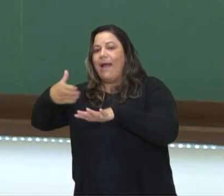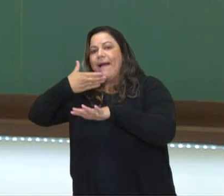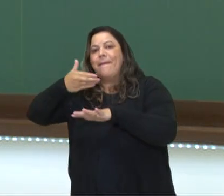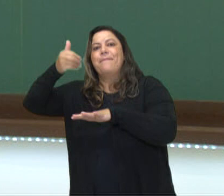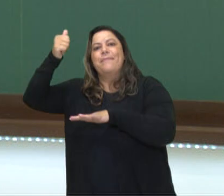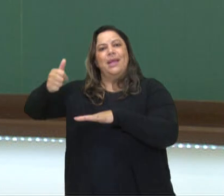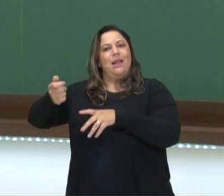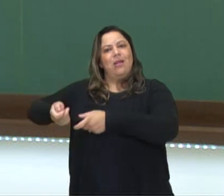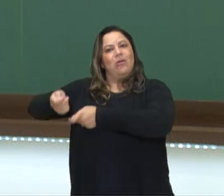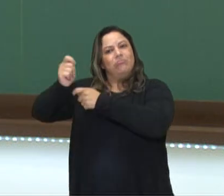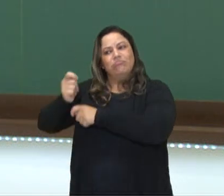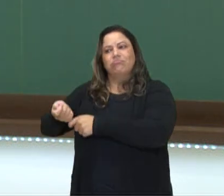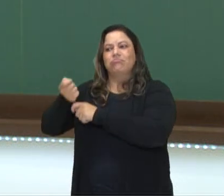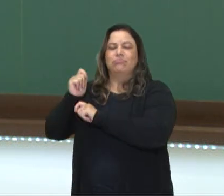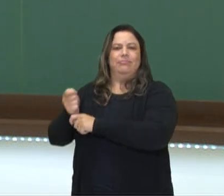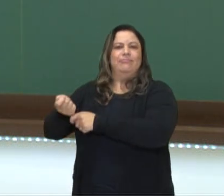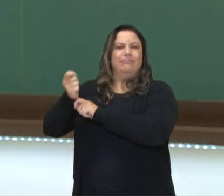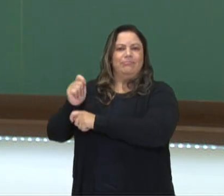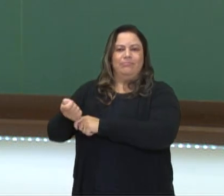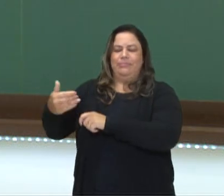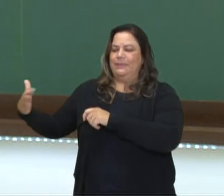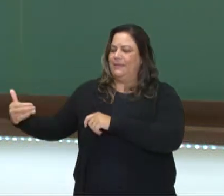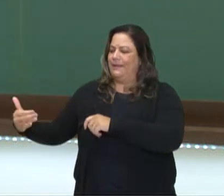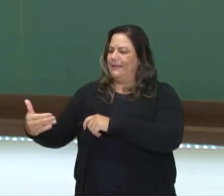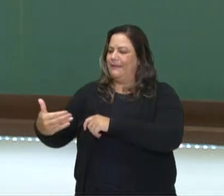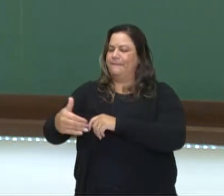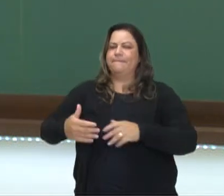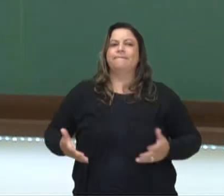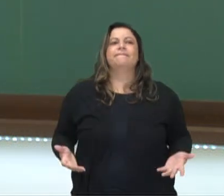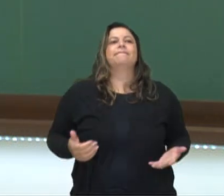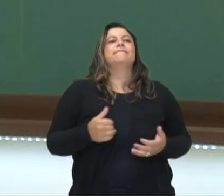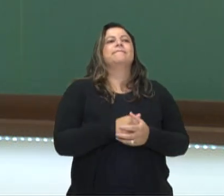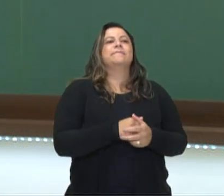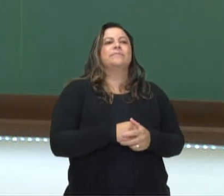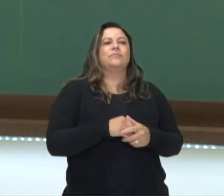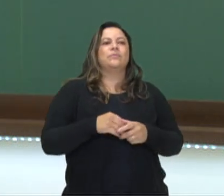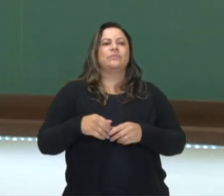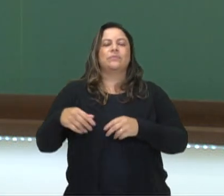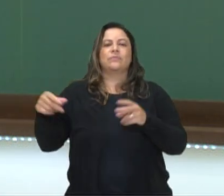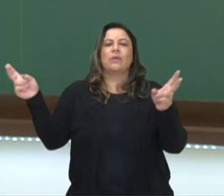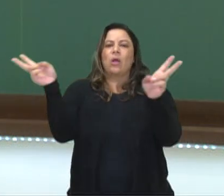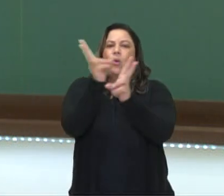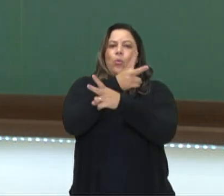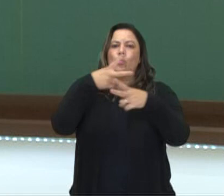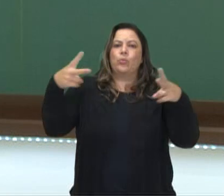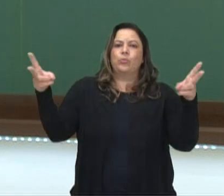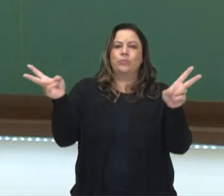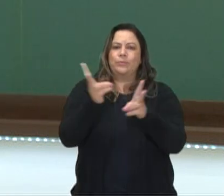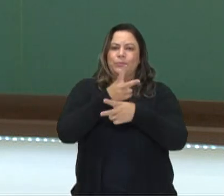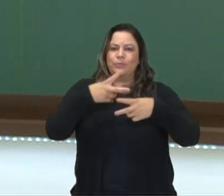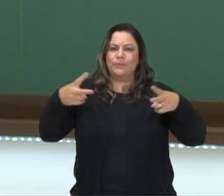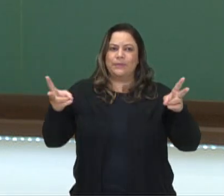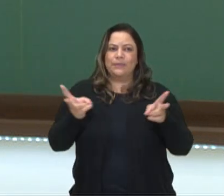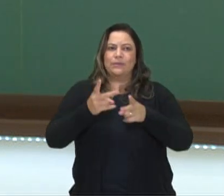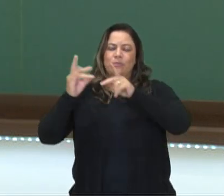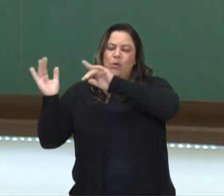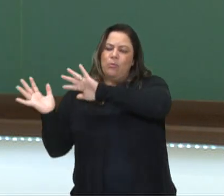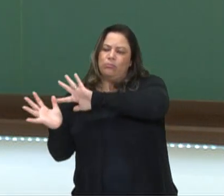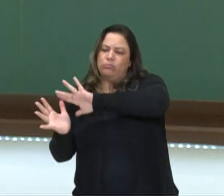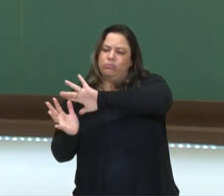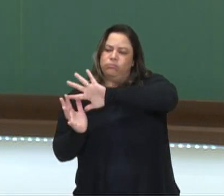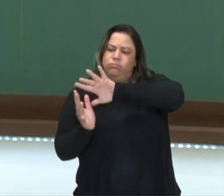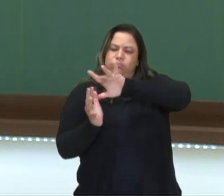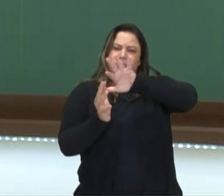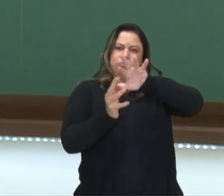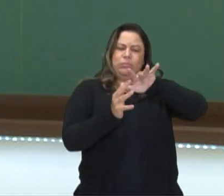das áreas com a maior quantidade de peixes do nosso planeta. E aqui, ó, os ventos alísios, que são ventos que vão convergir